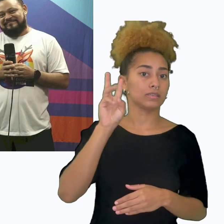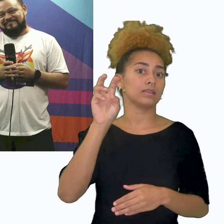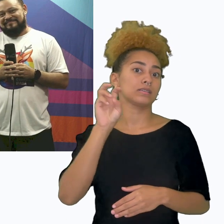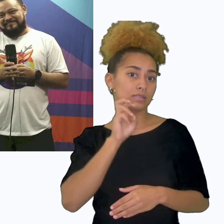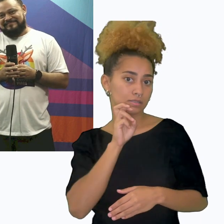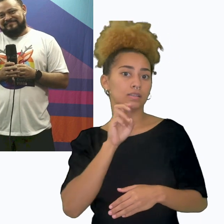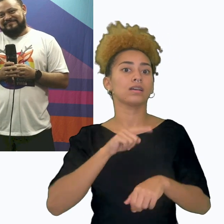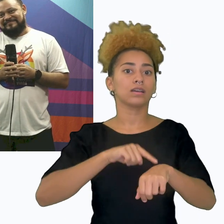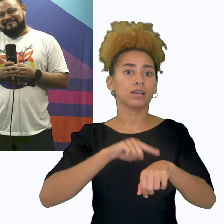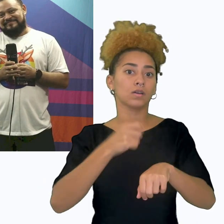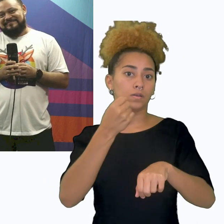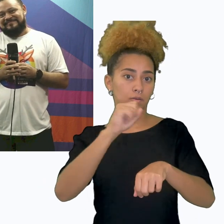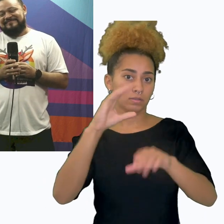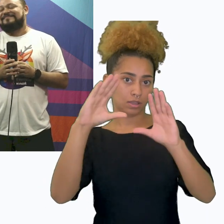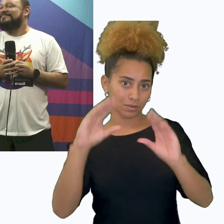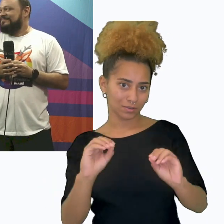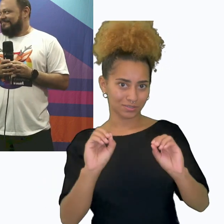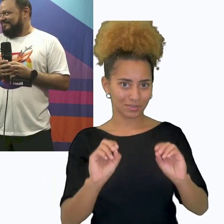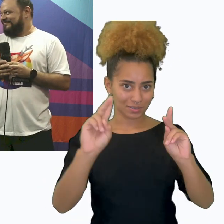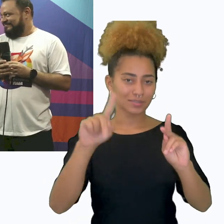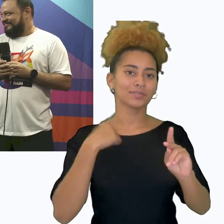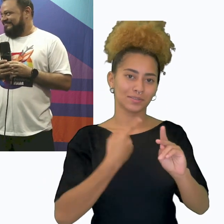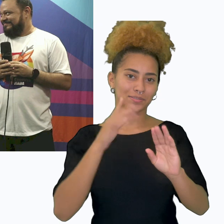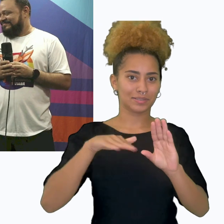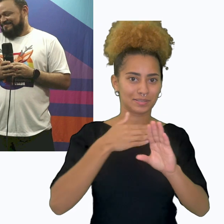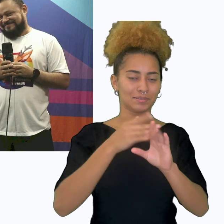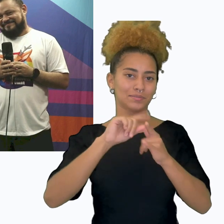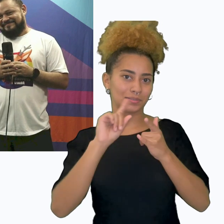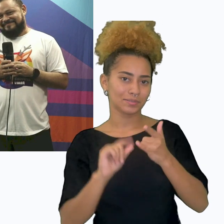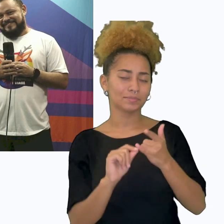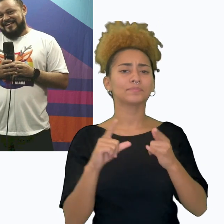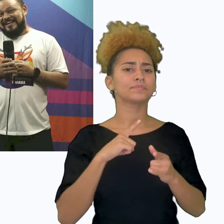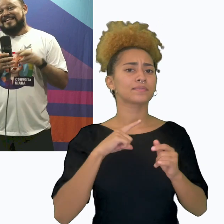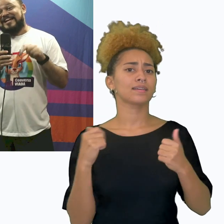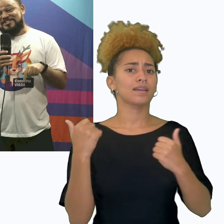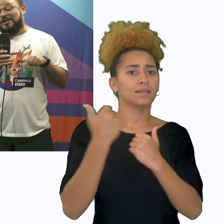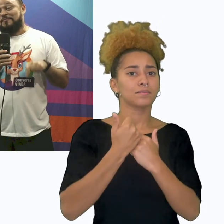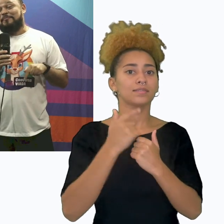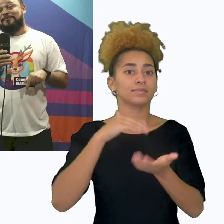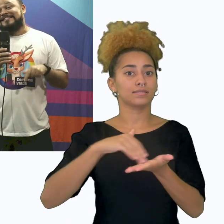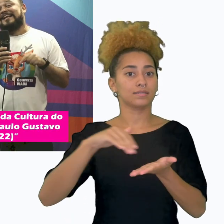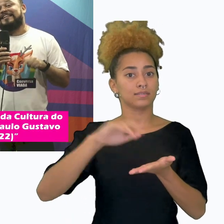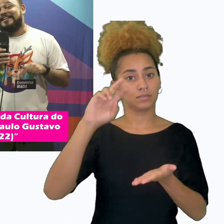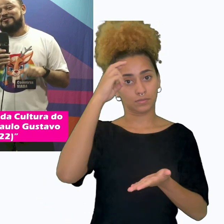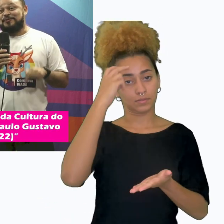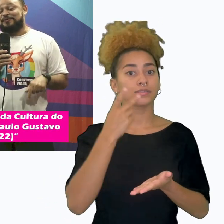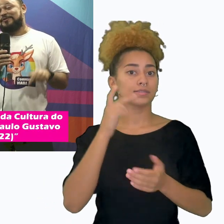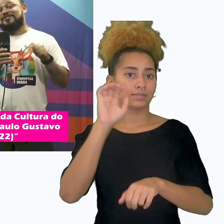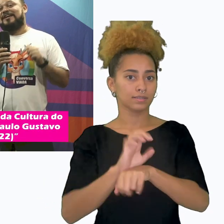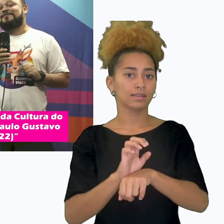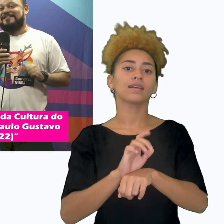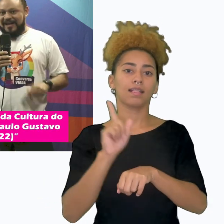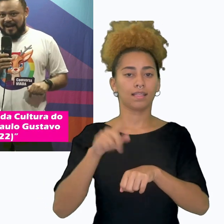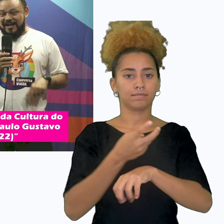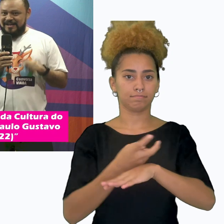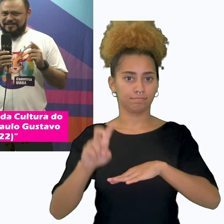terças e quintas, às 20 horas, no nosso canal Conversa Viada Oficial. E a gente tem um apoio da Secretaria de Cultura do Estado